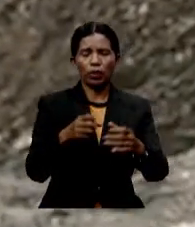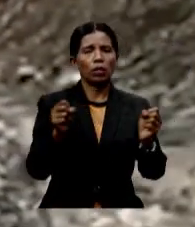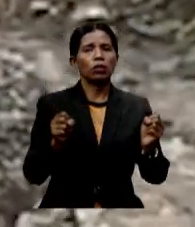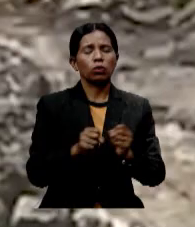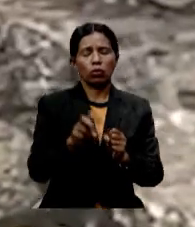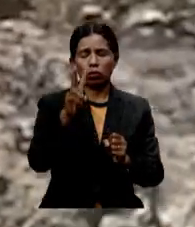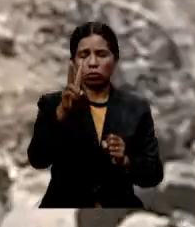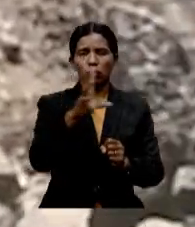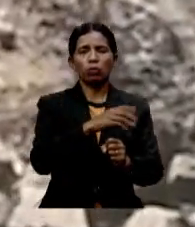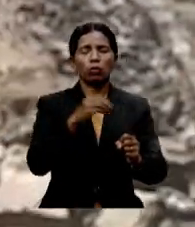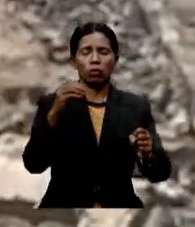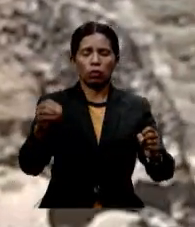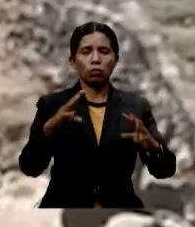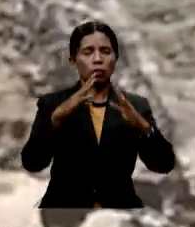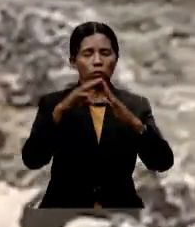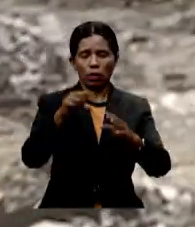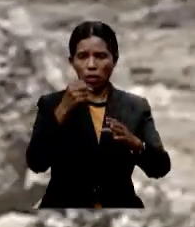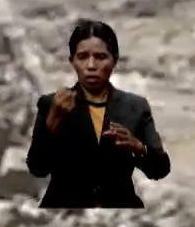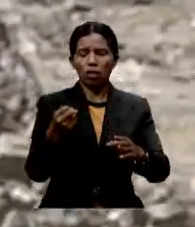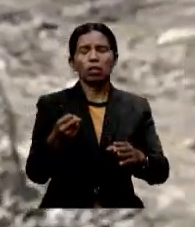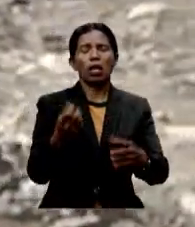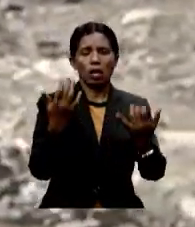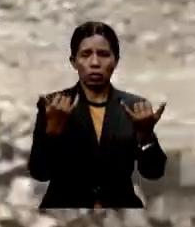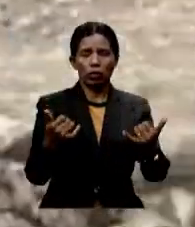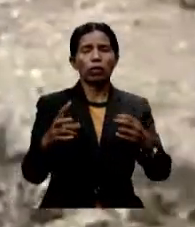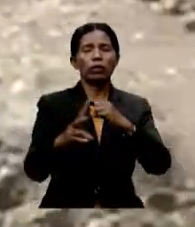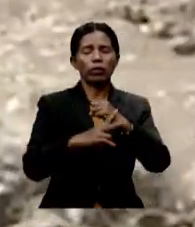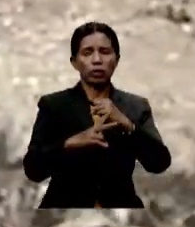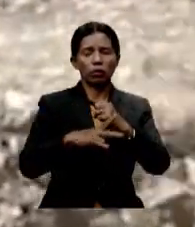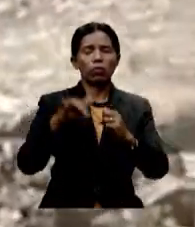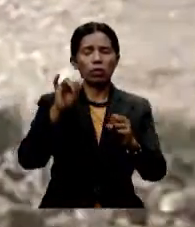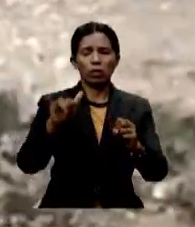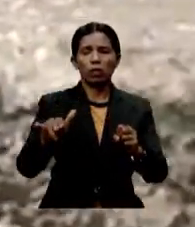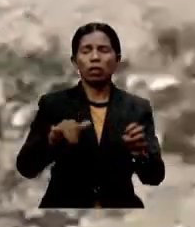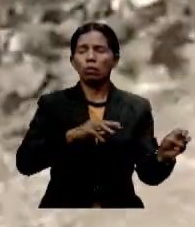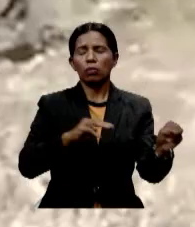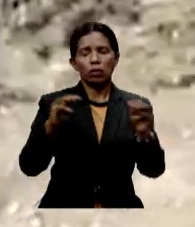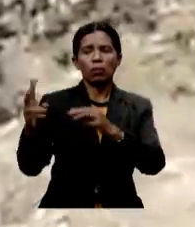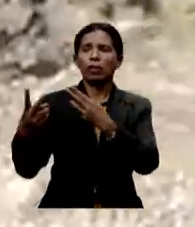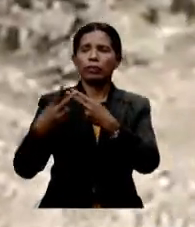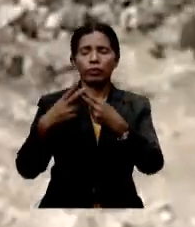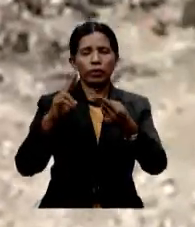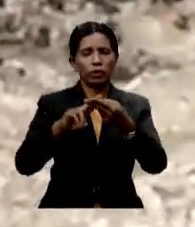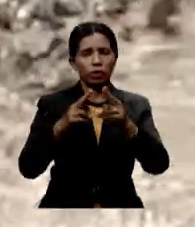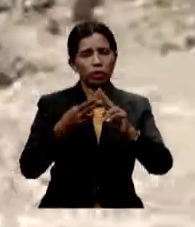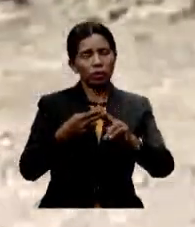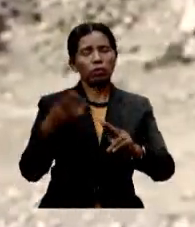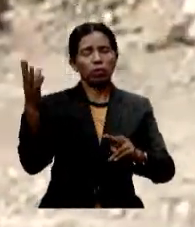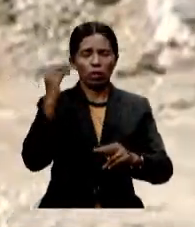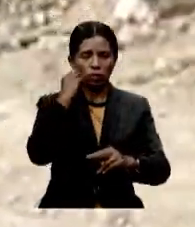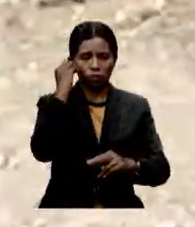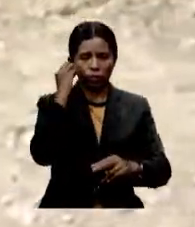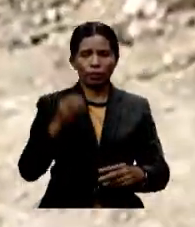maqueta de estragos total, no dadão, né, vítima sira rela provisório e vizinho nenhuma. Clementino Maia, Ziemen.